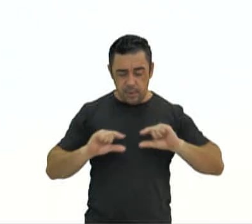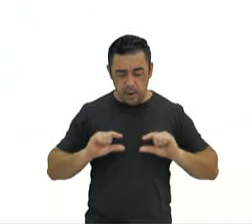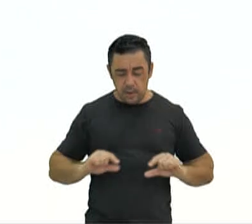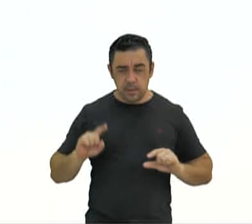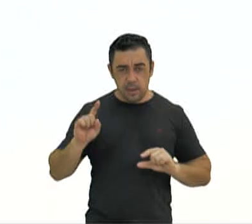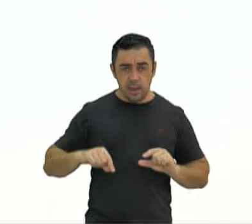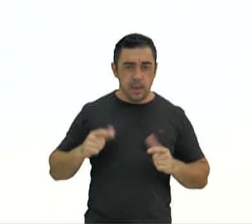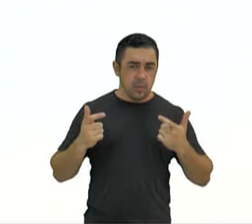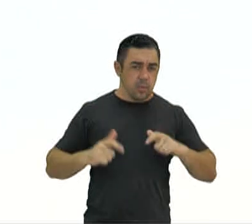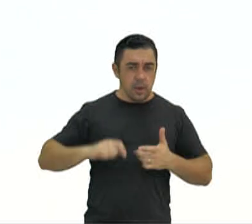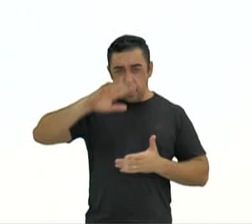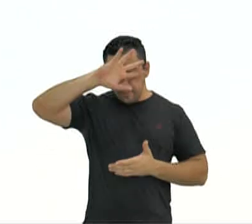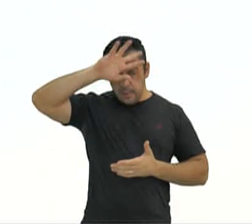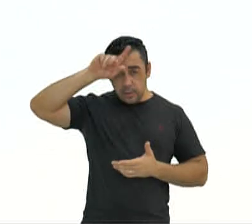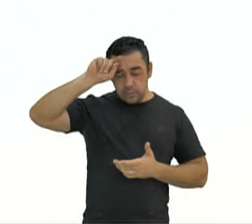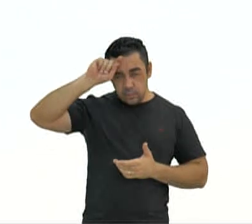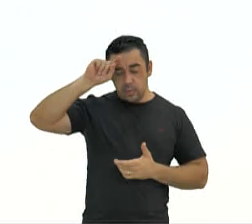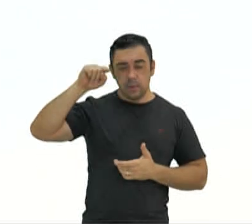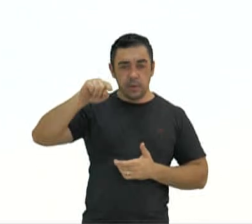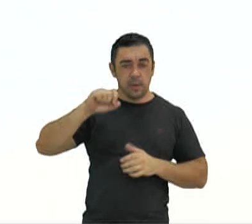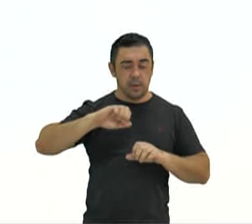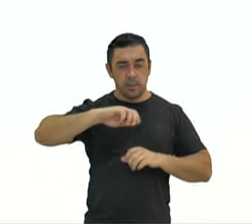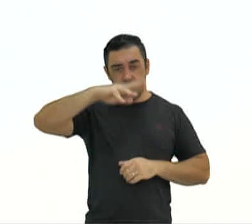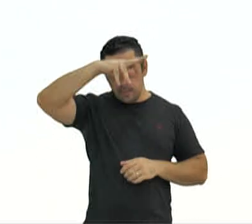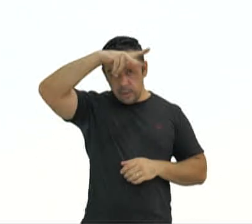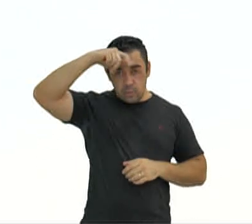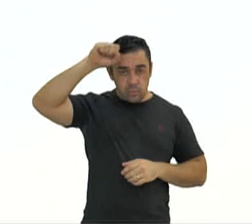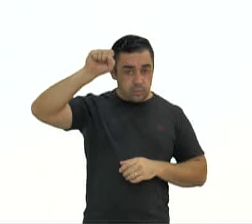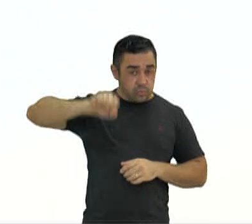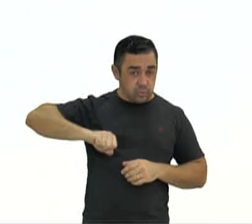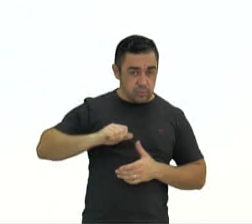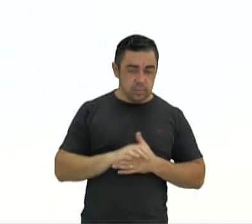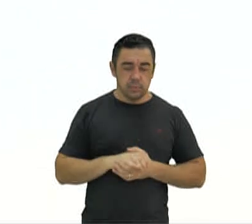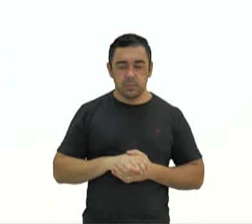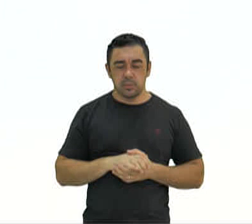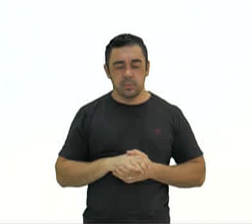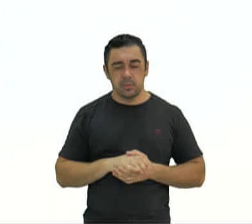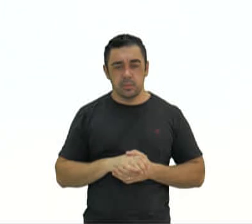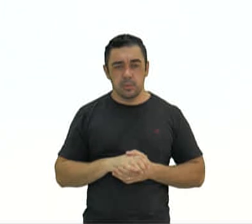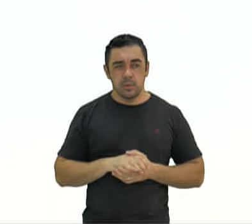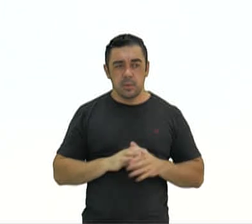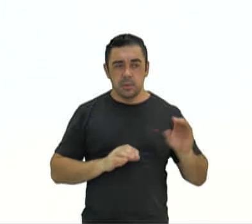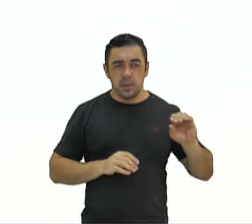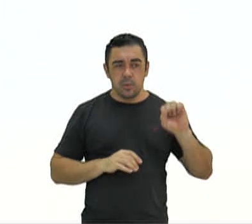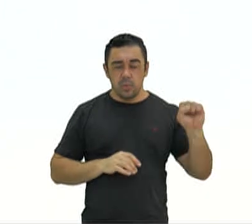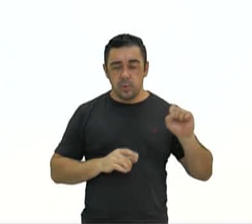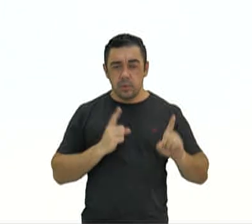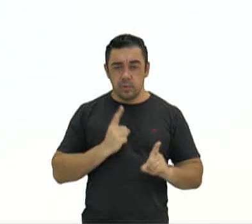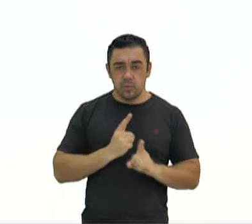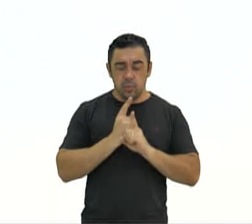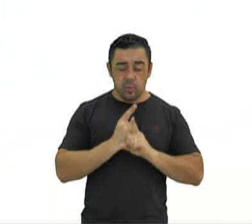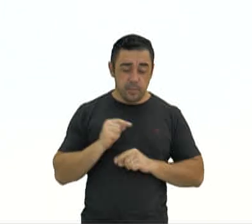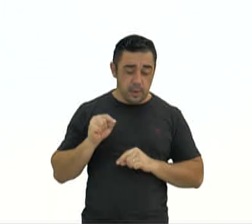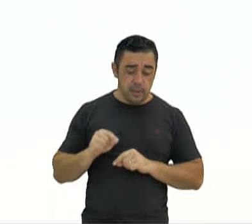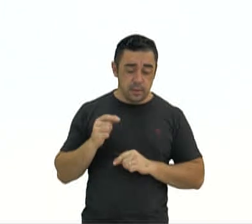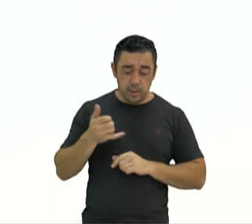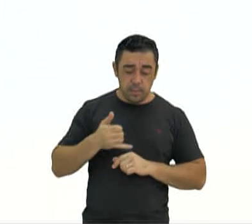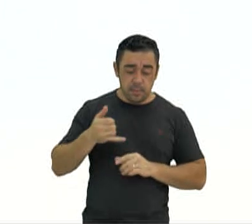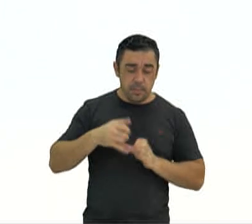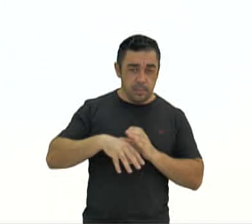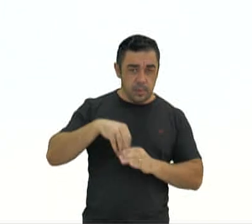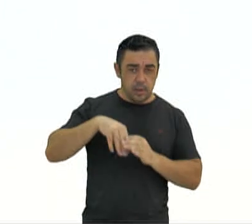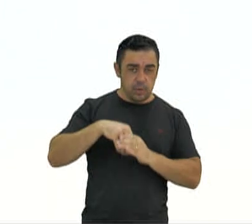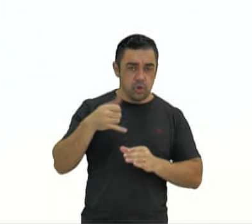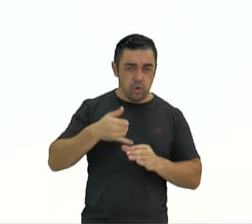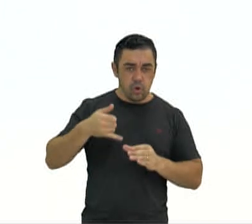planície amazônica e do Pantanal Mato-Grossense. Número 08. A descoberta da camada do pré-sal